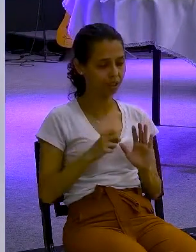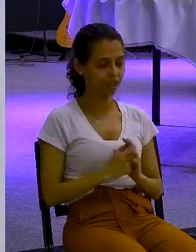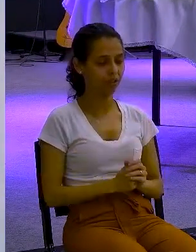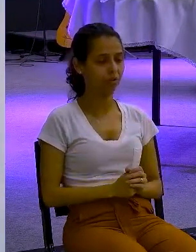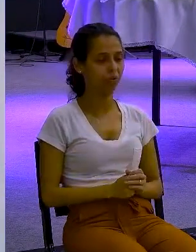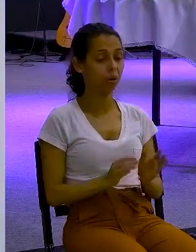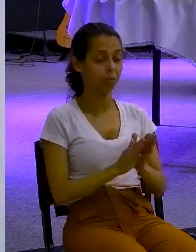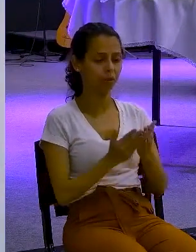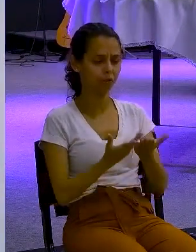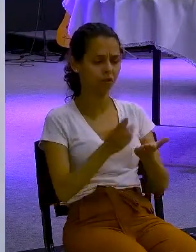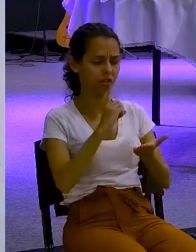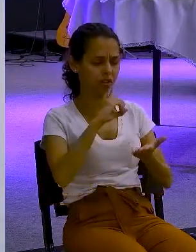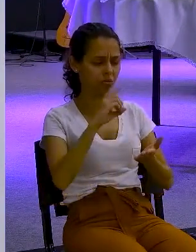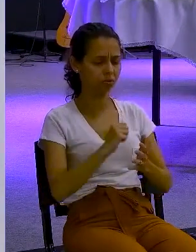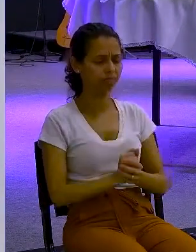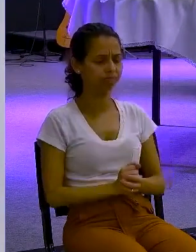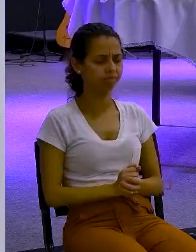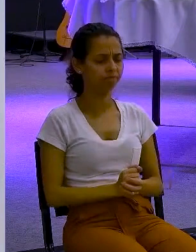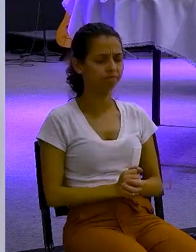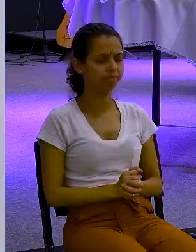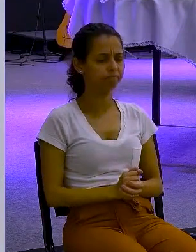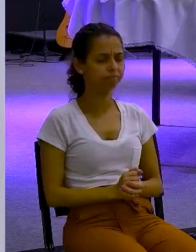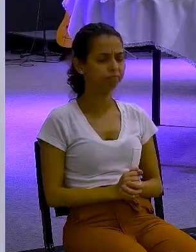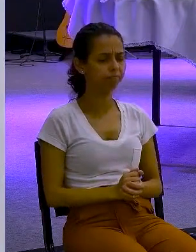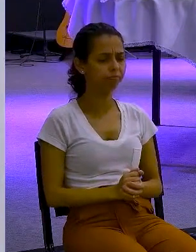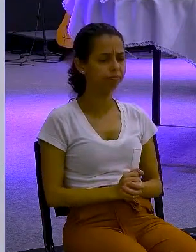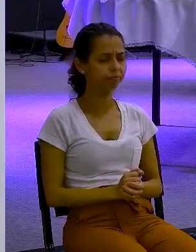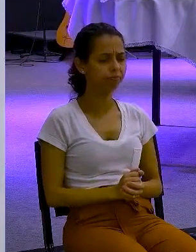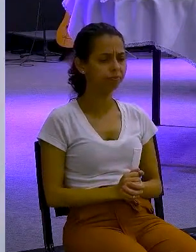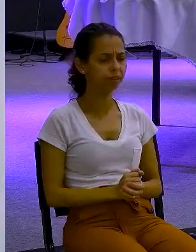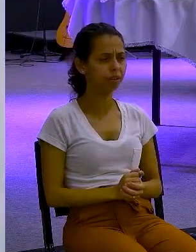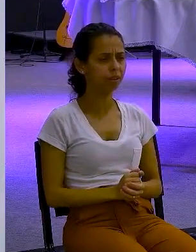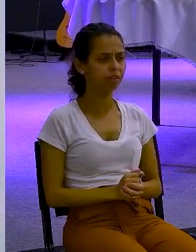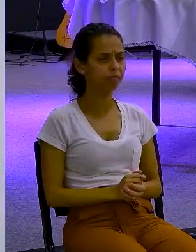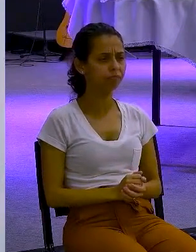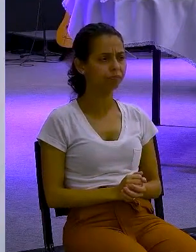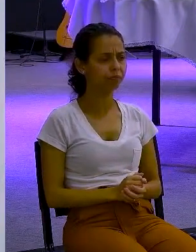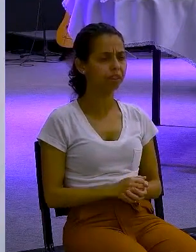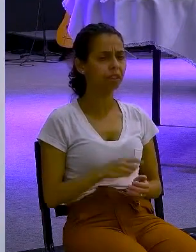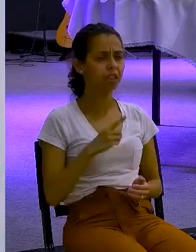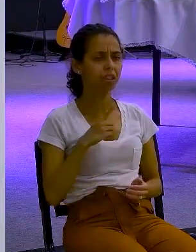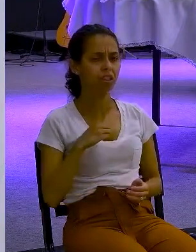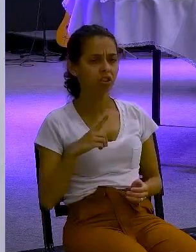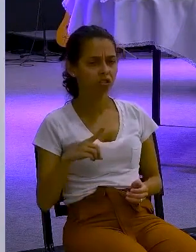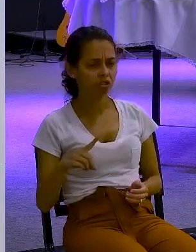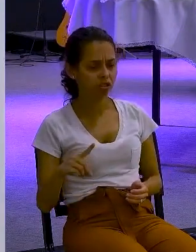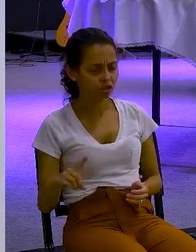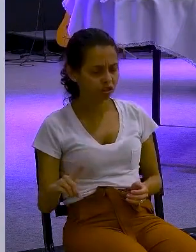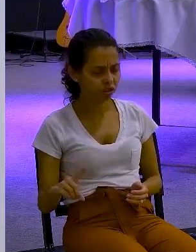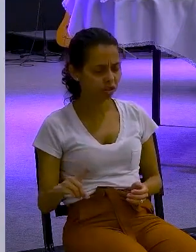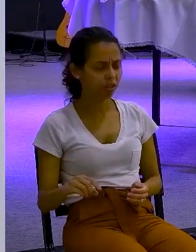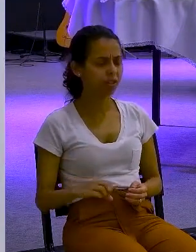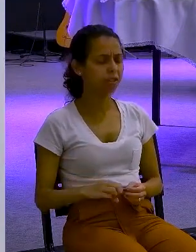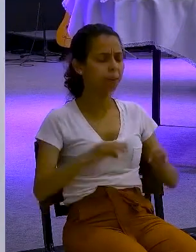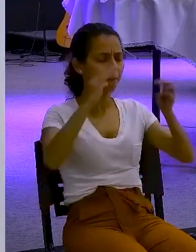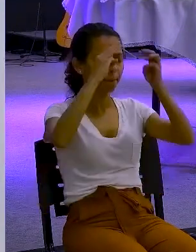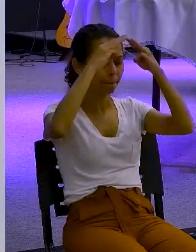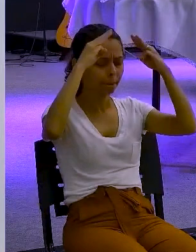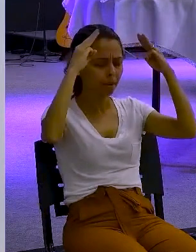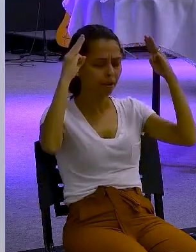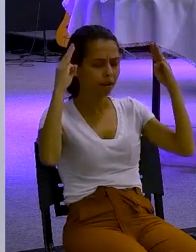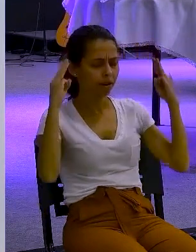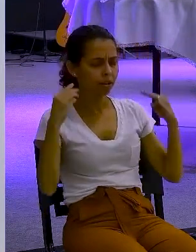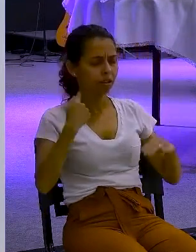a palavra do Senhor. Naqueles dias, dispondo-se Maria, foi apressadamente à